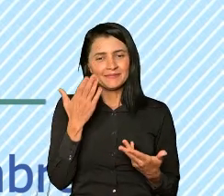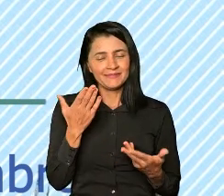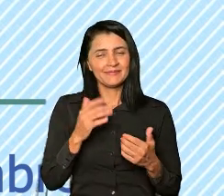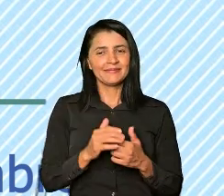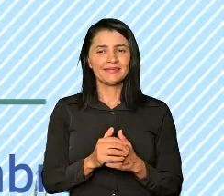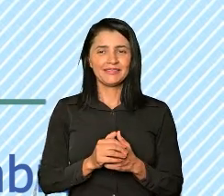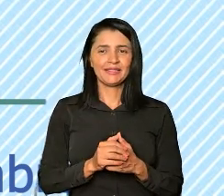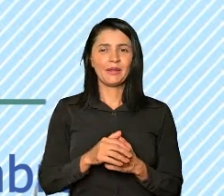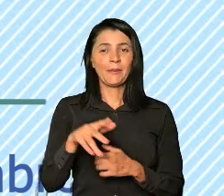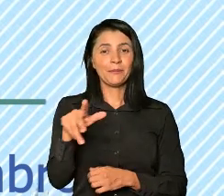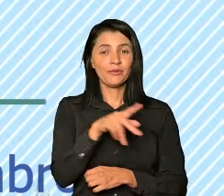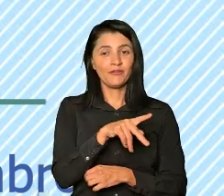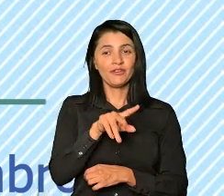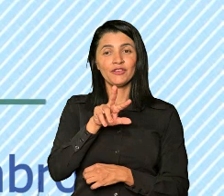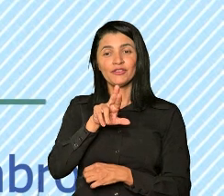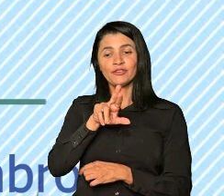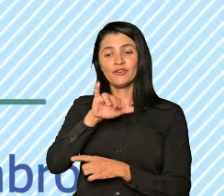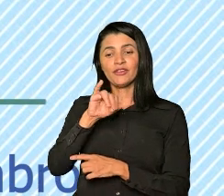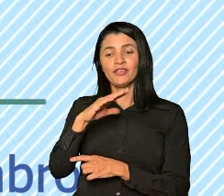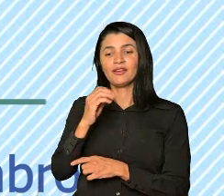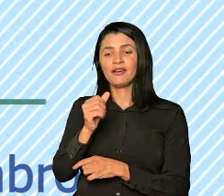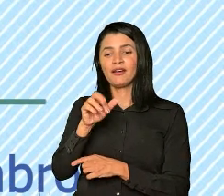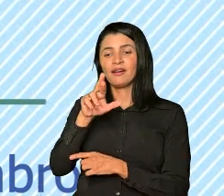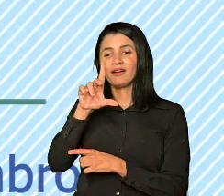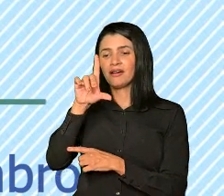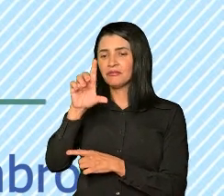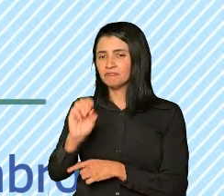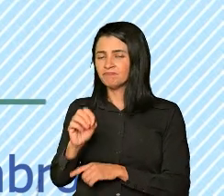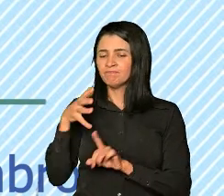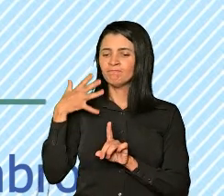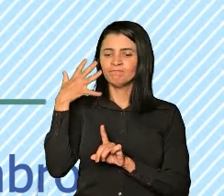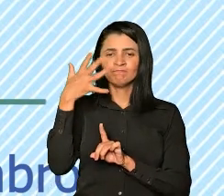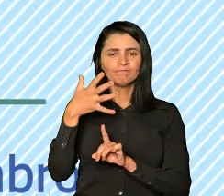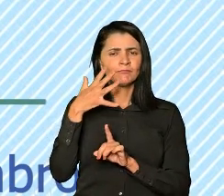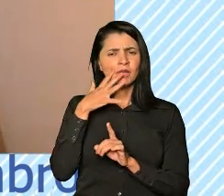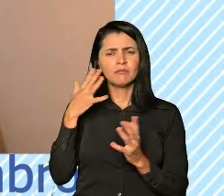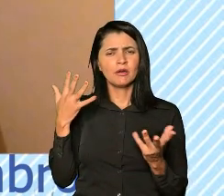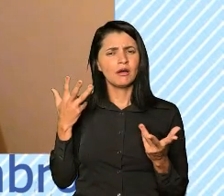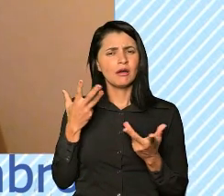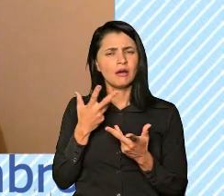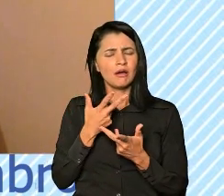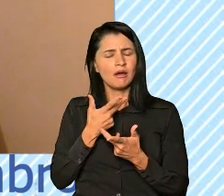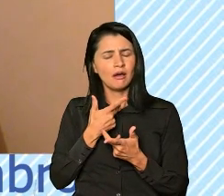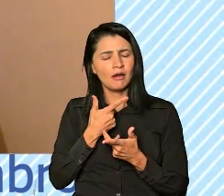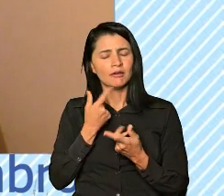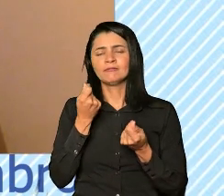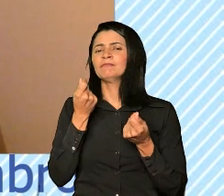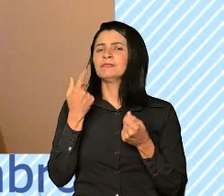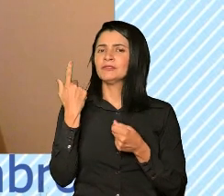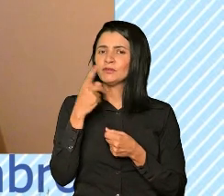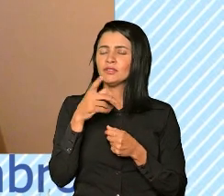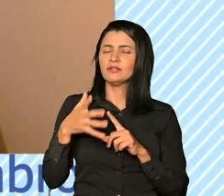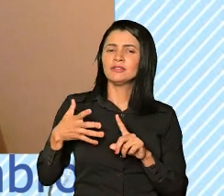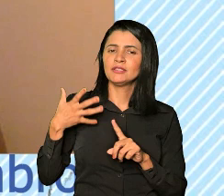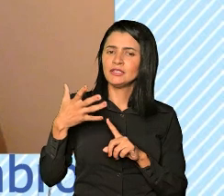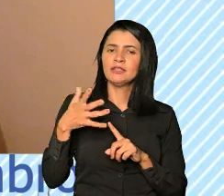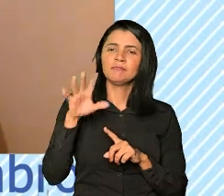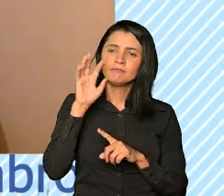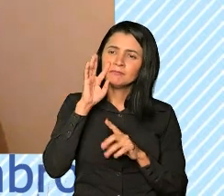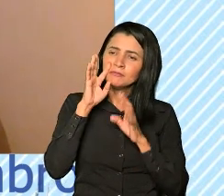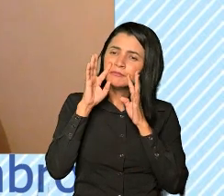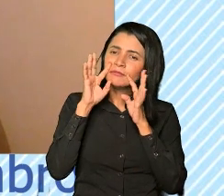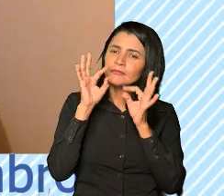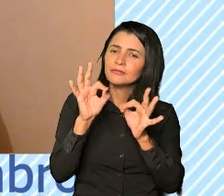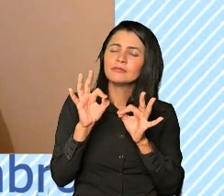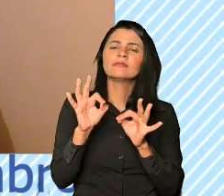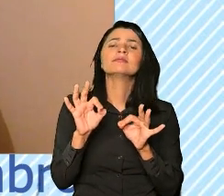obrigada, professor Ricardo Auriá. Foi uma fala muito inspiradora, foi maravilhoso lhe